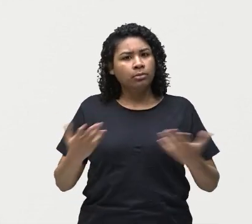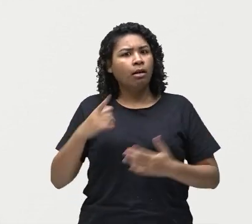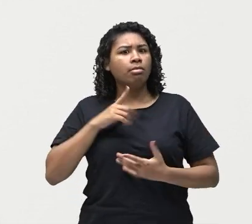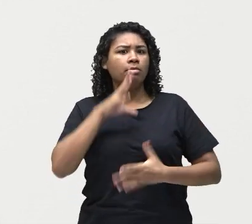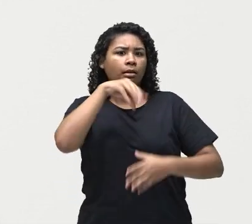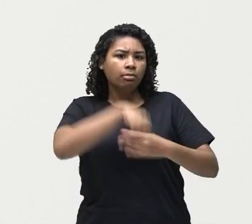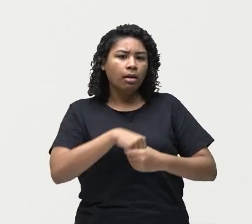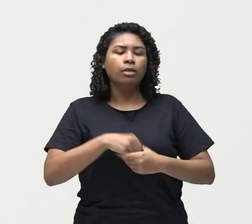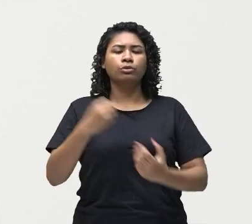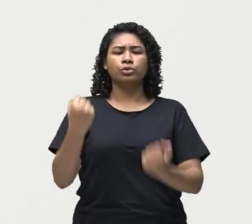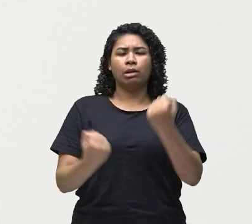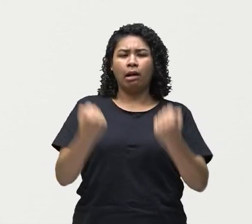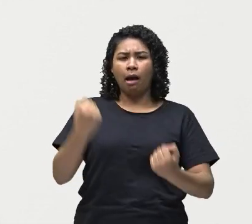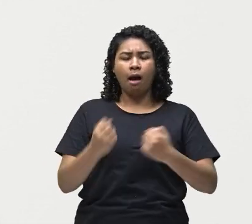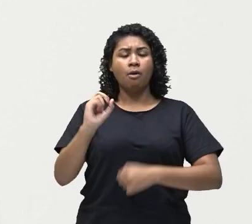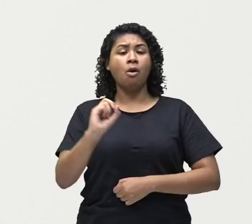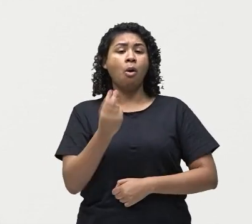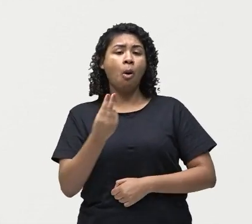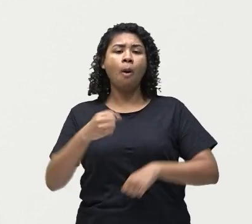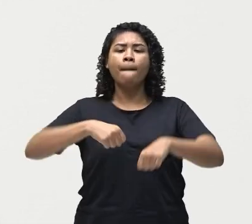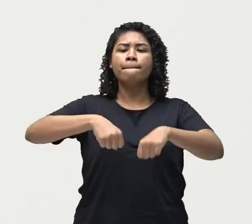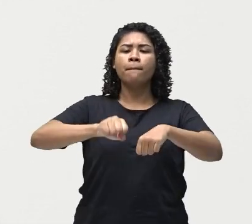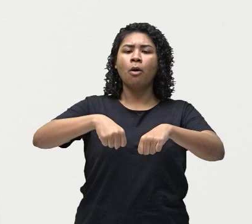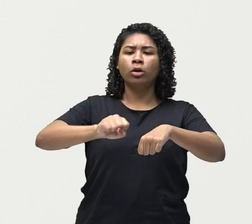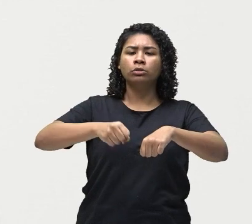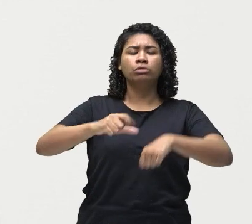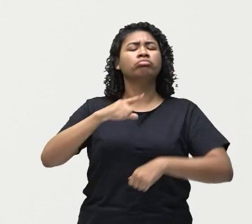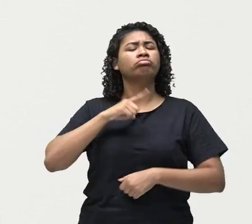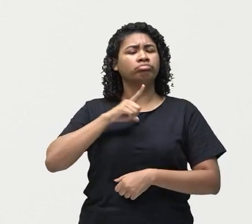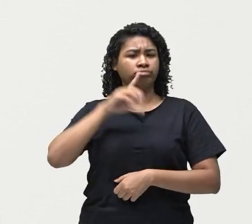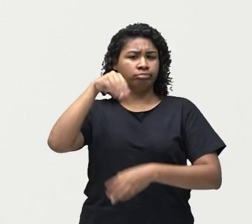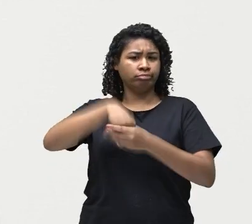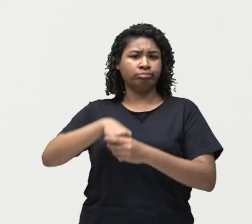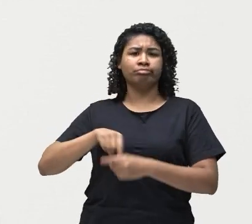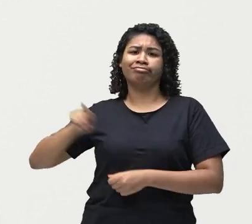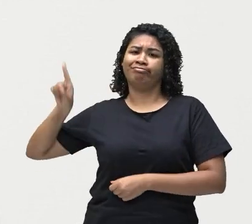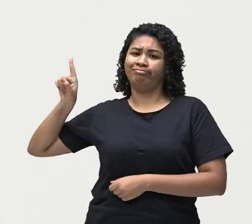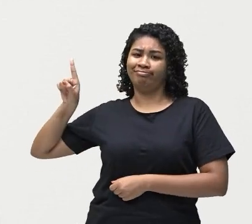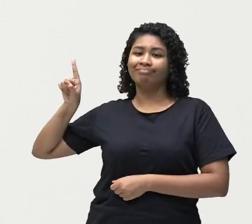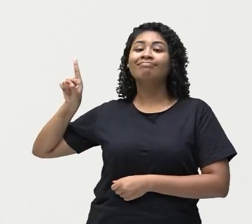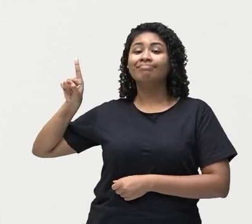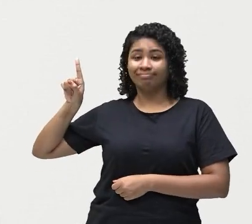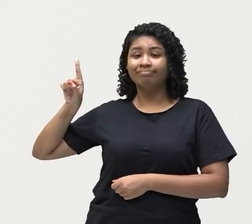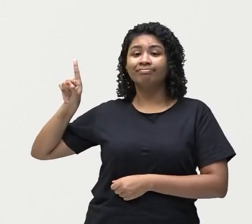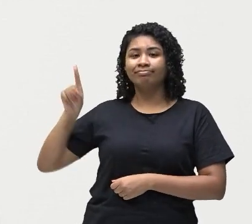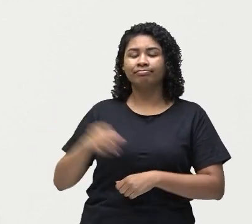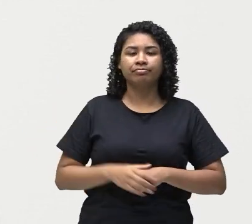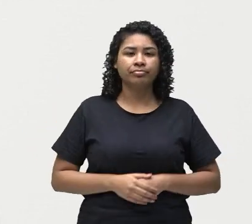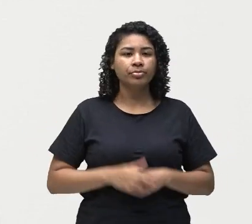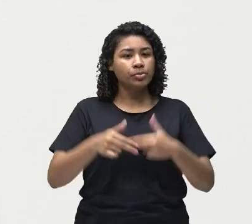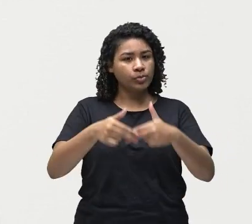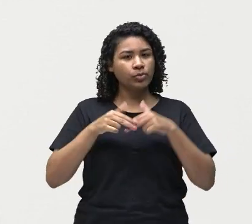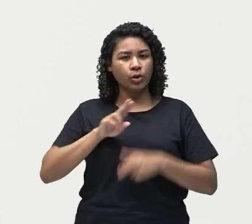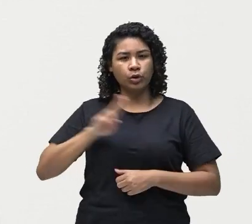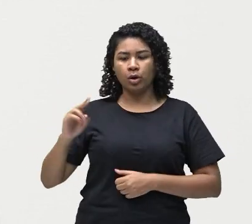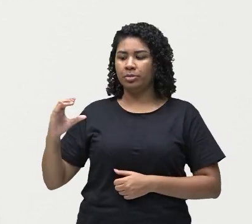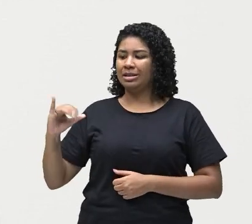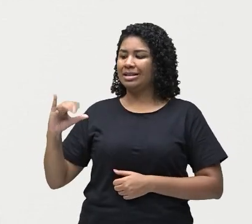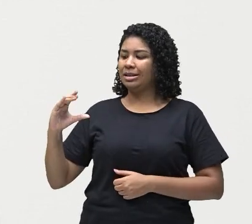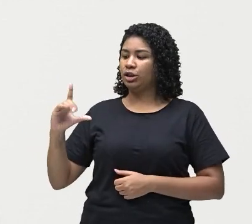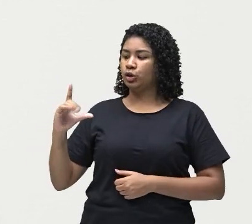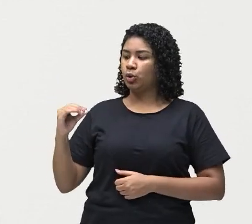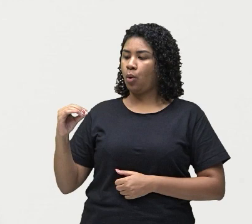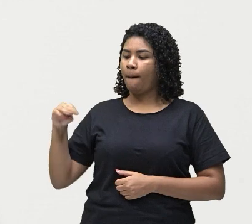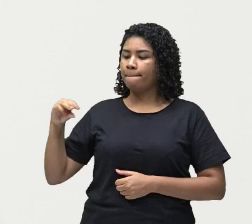de passeio e motocicletas né então a gente observa que esse ciclo motor de Otto ele acontece em 4